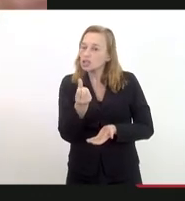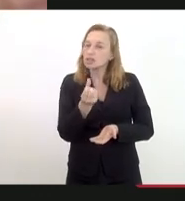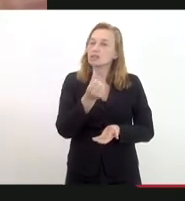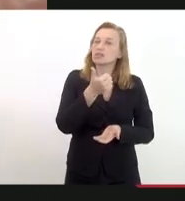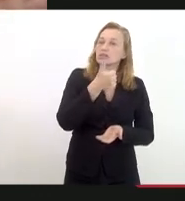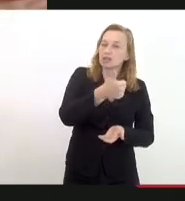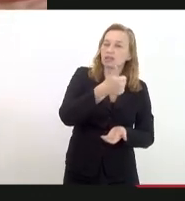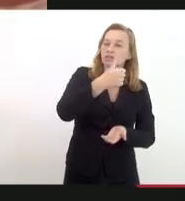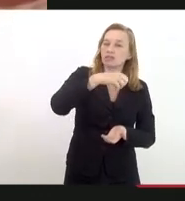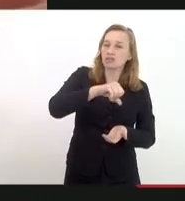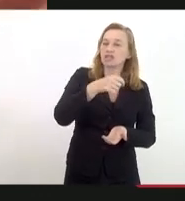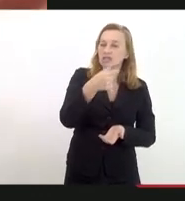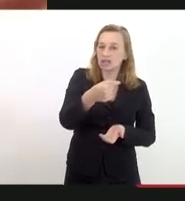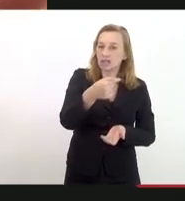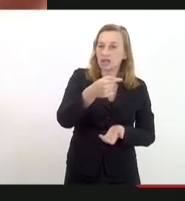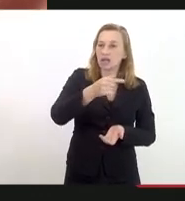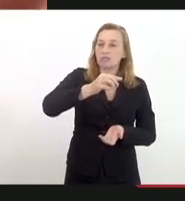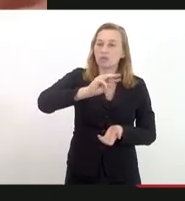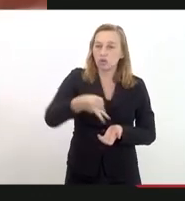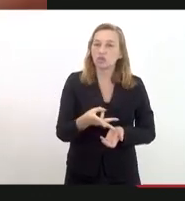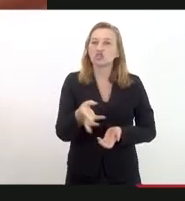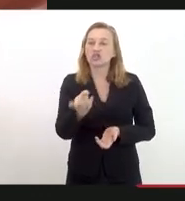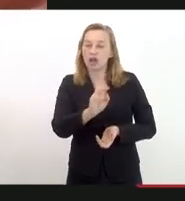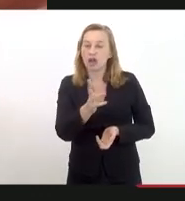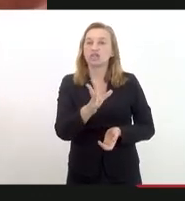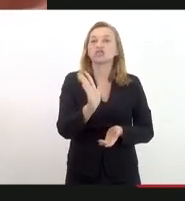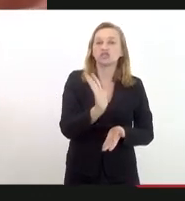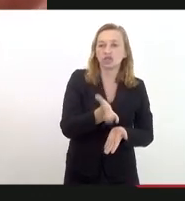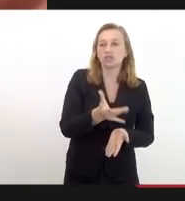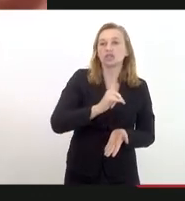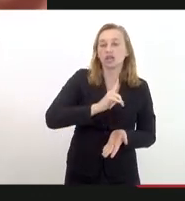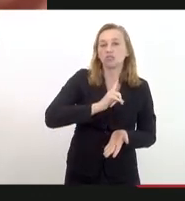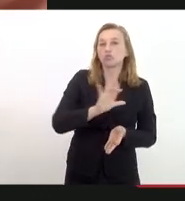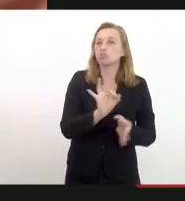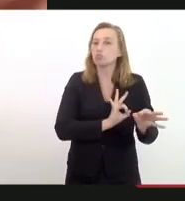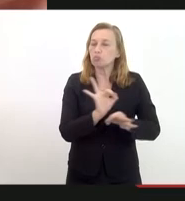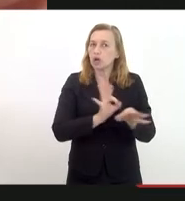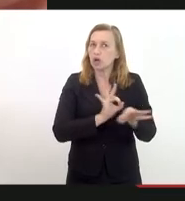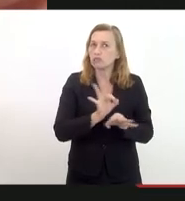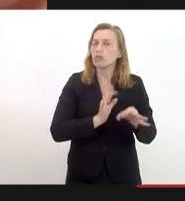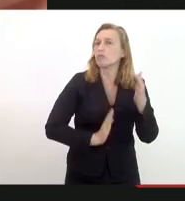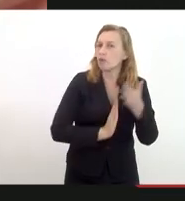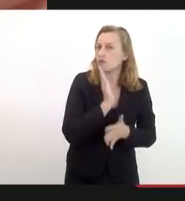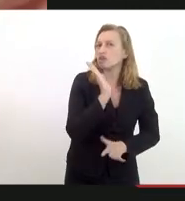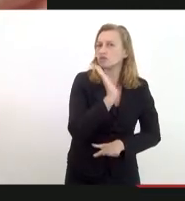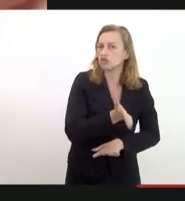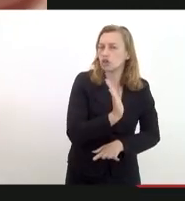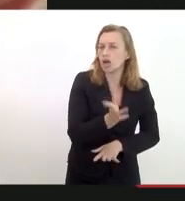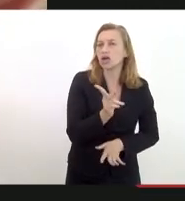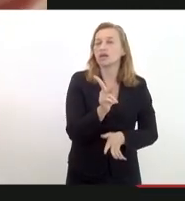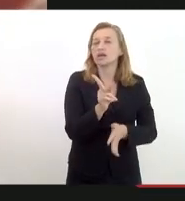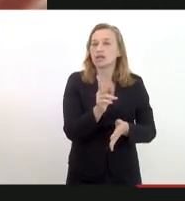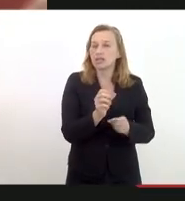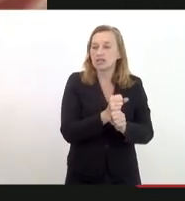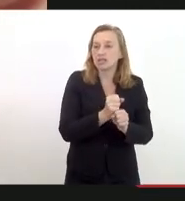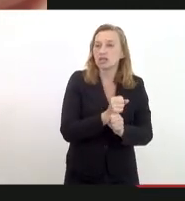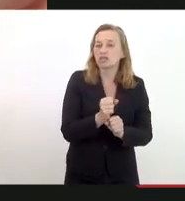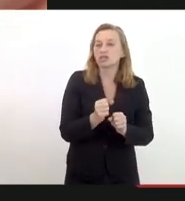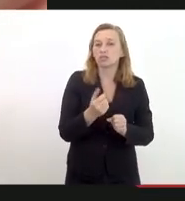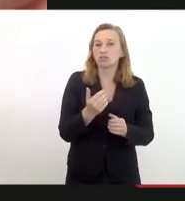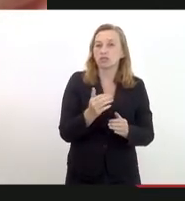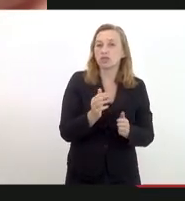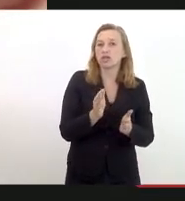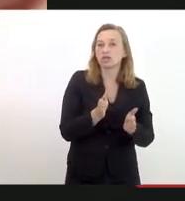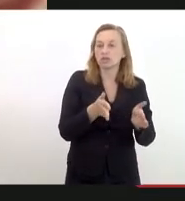197 milhões de reais, nós temos já um plano aprovado esse ano, que a gente está em fase de